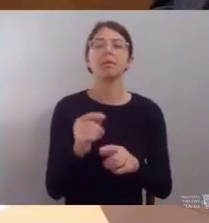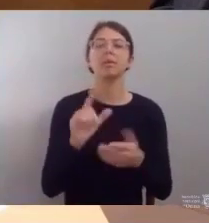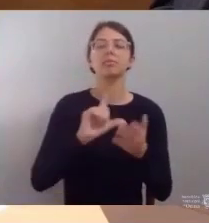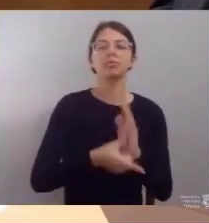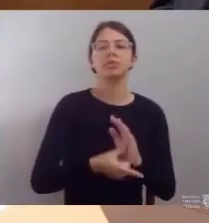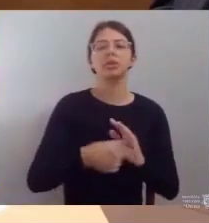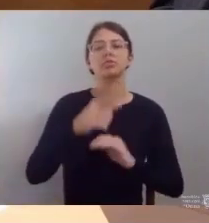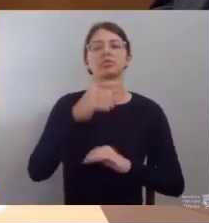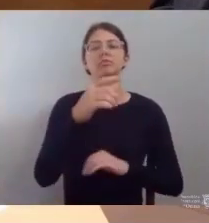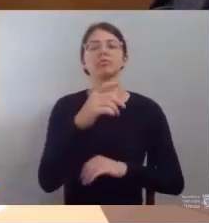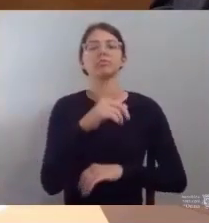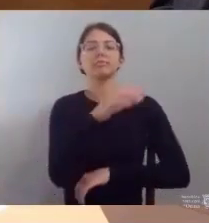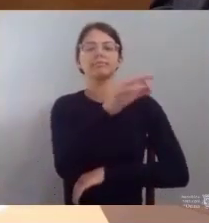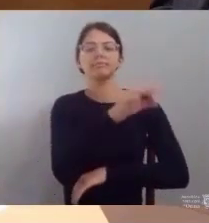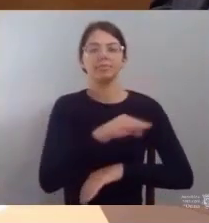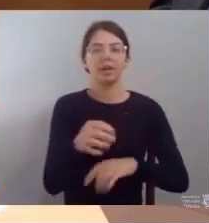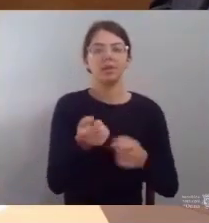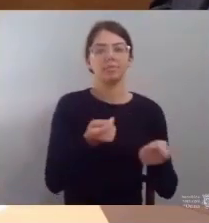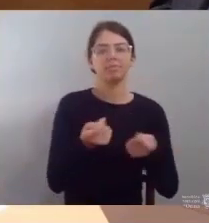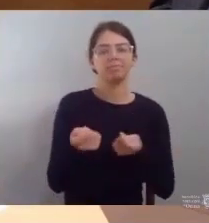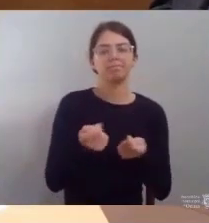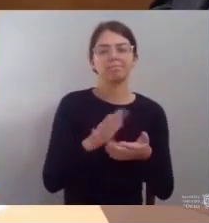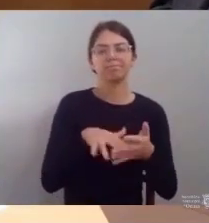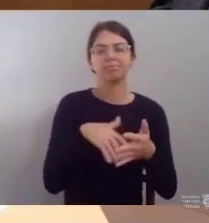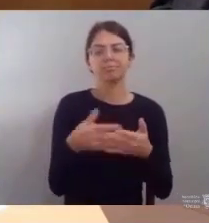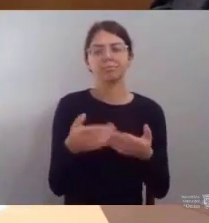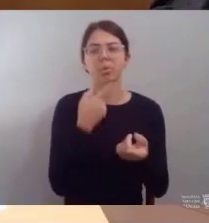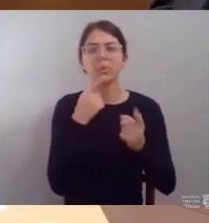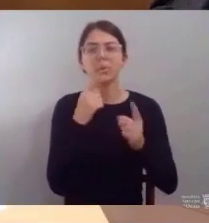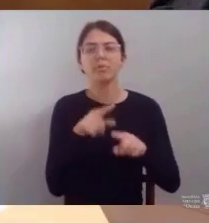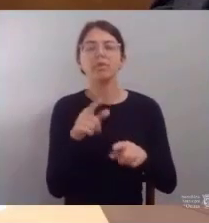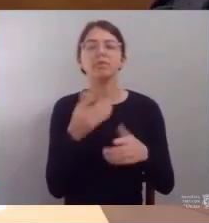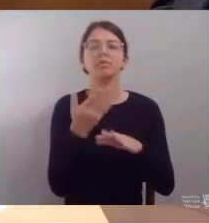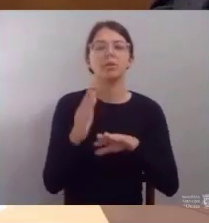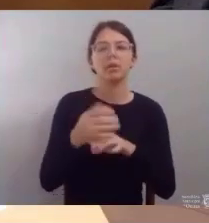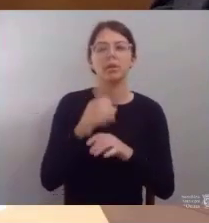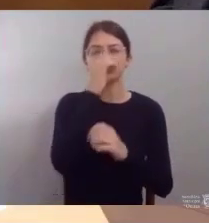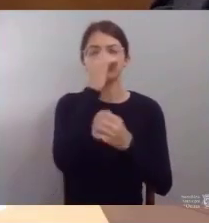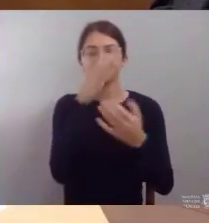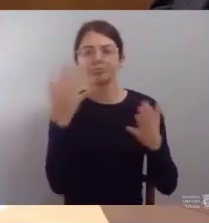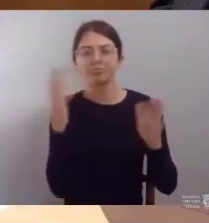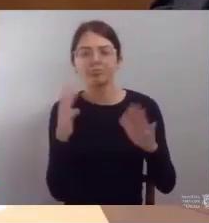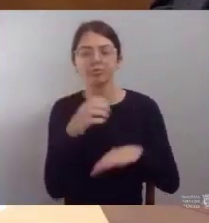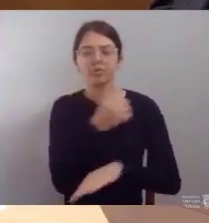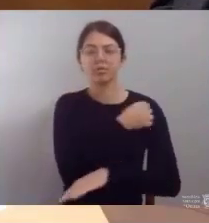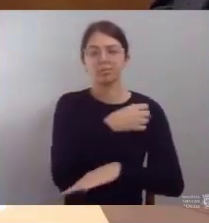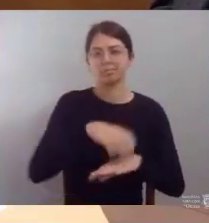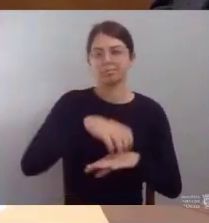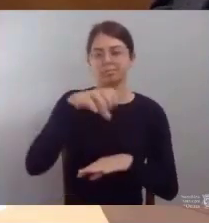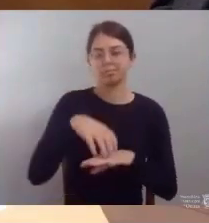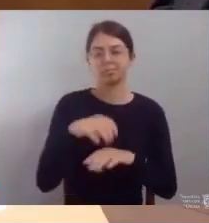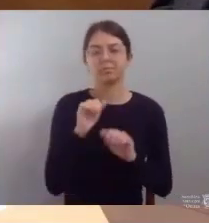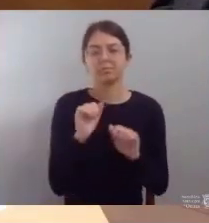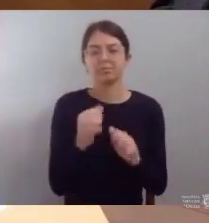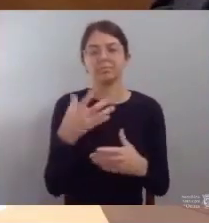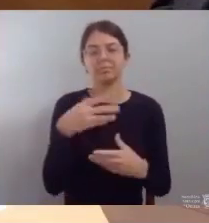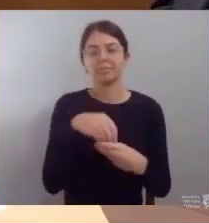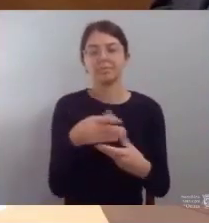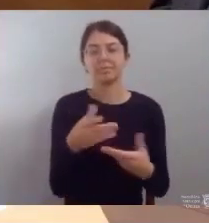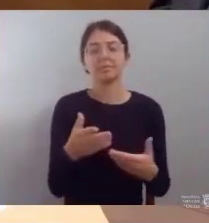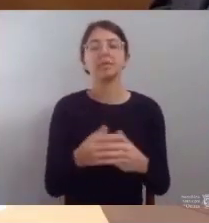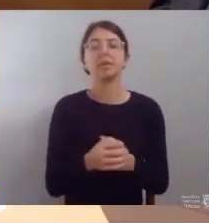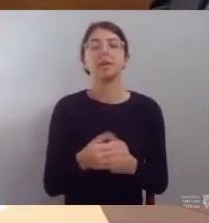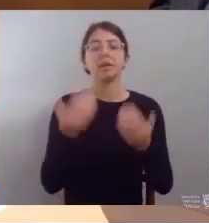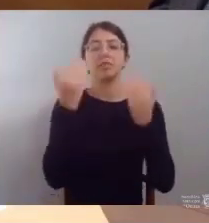espaço público e gestão ambiental, na área das obras, gestão ambiental e habitação. Verificamos, pela informação